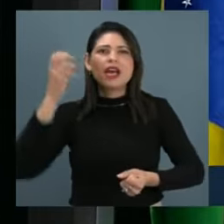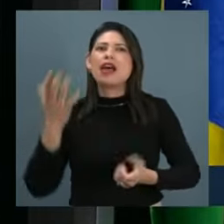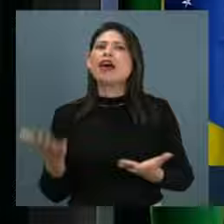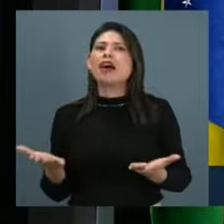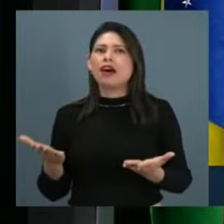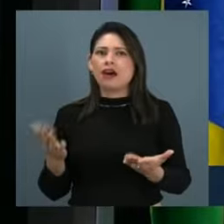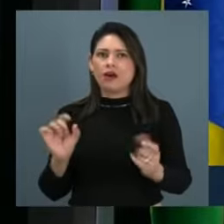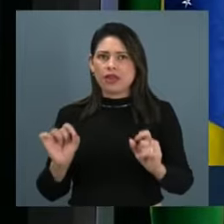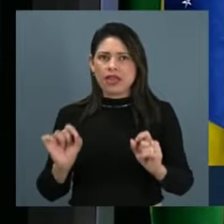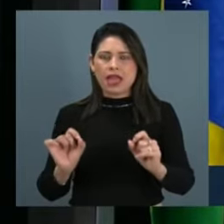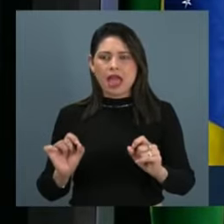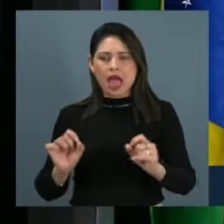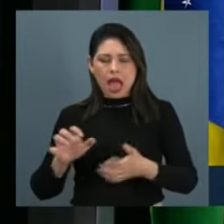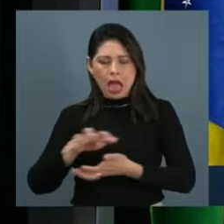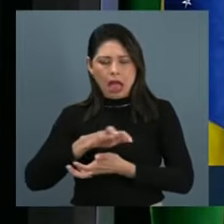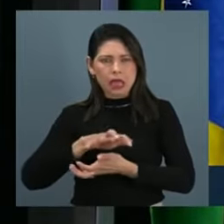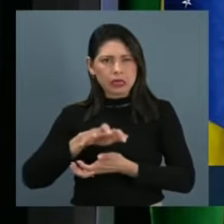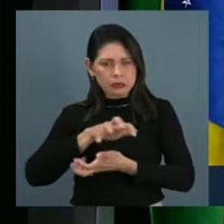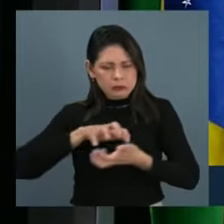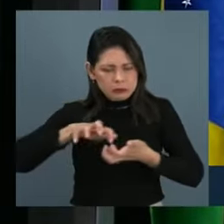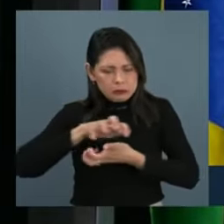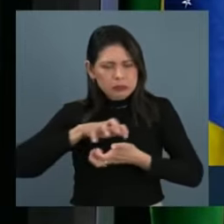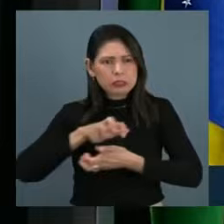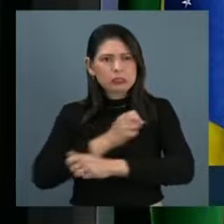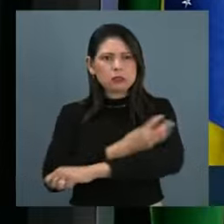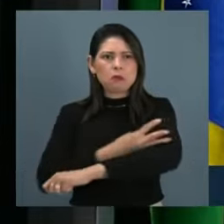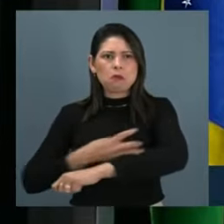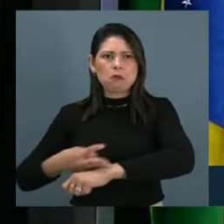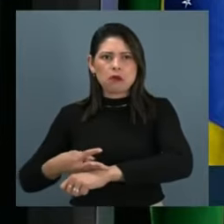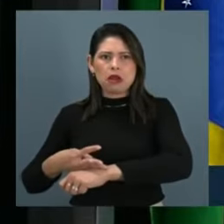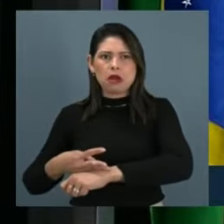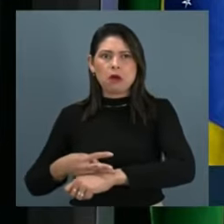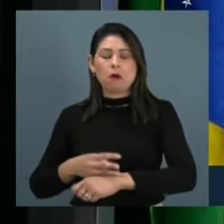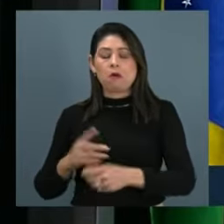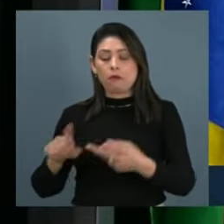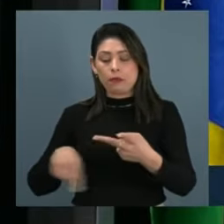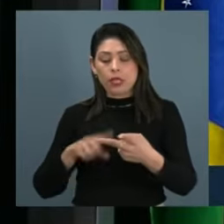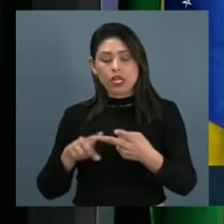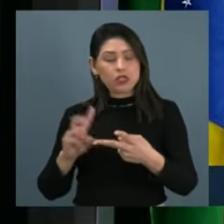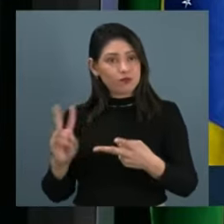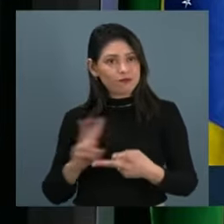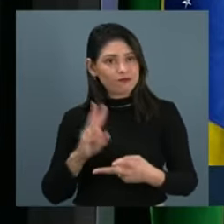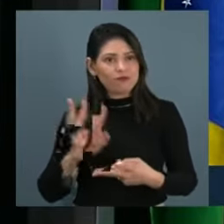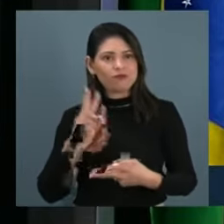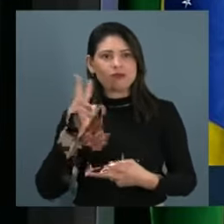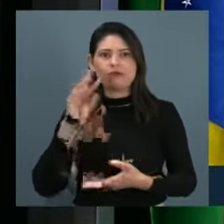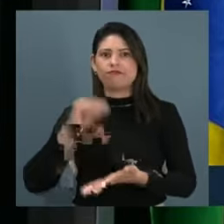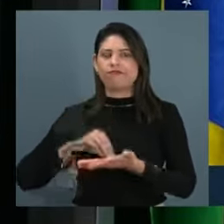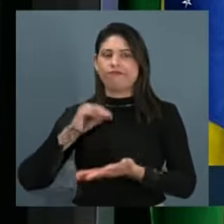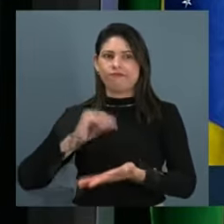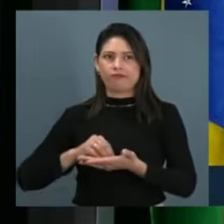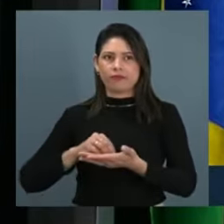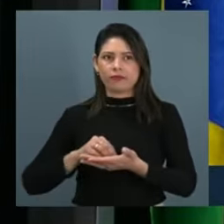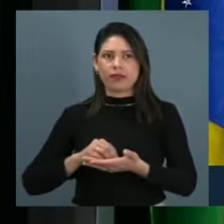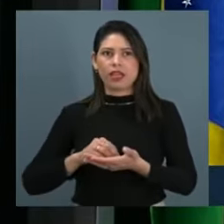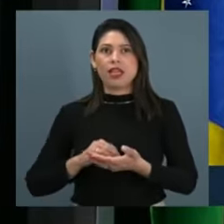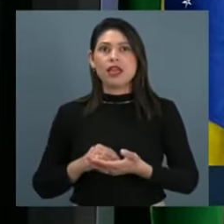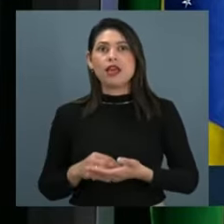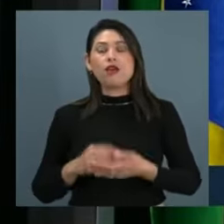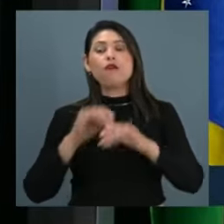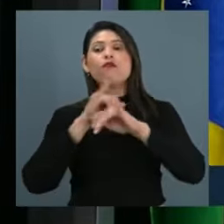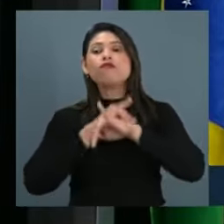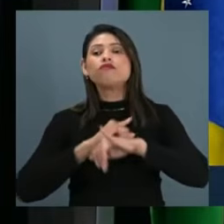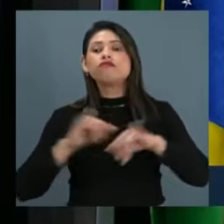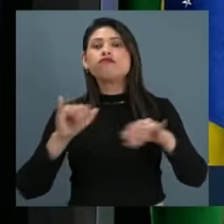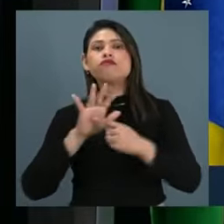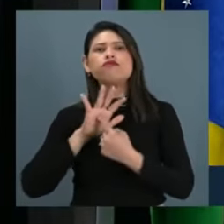crise moral, a crise de valores. E eu vou trazer para vocês aqui um fato que